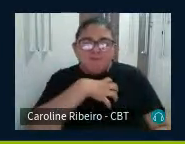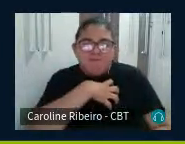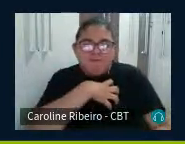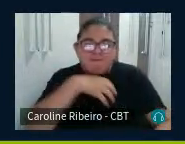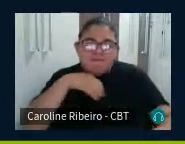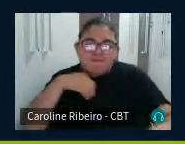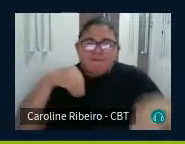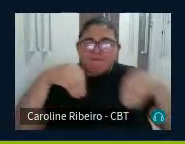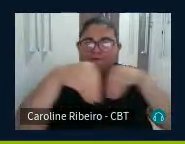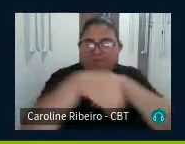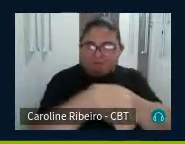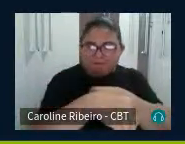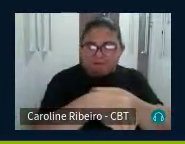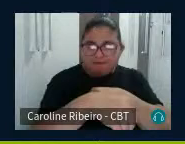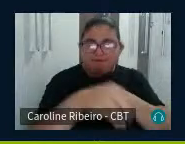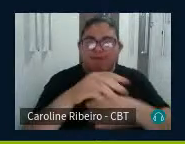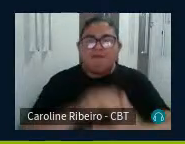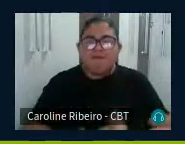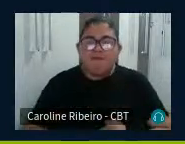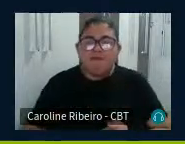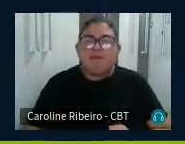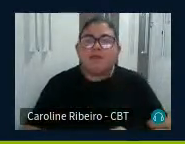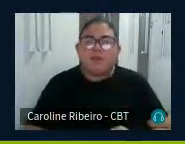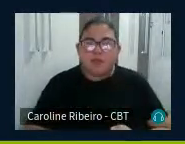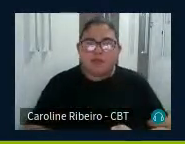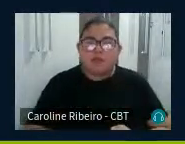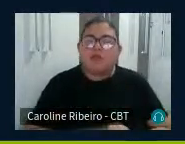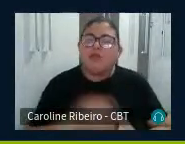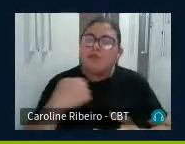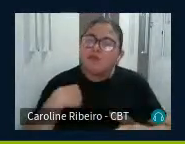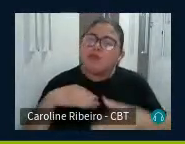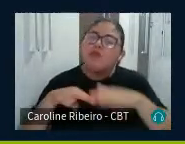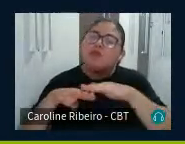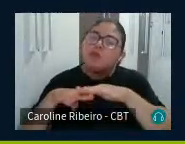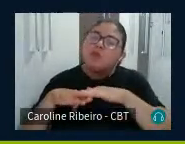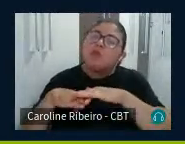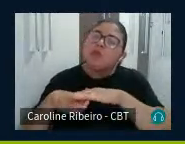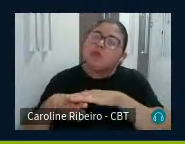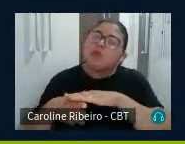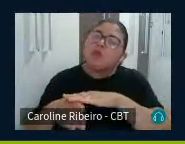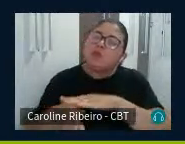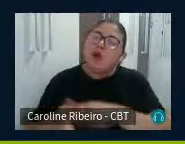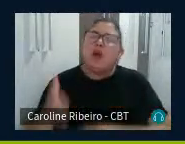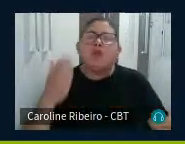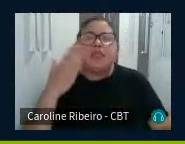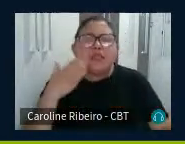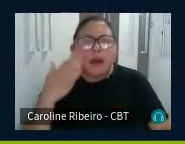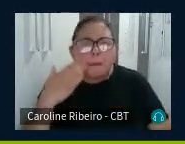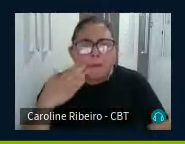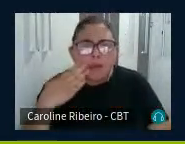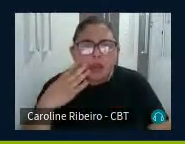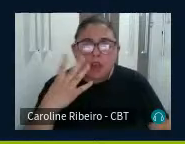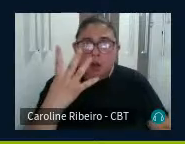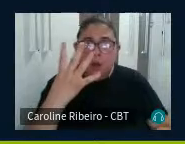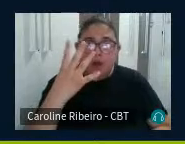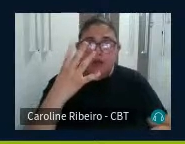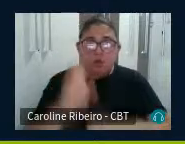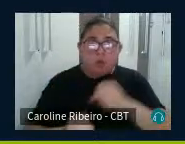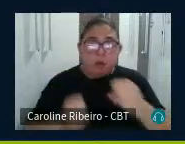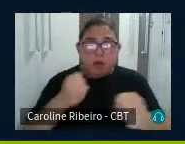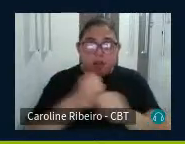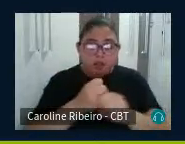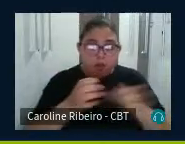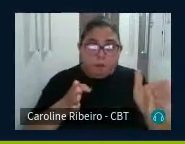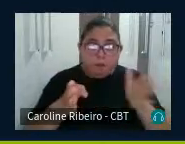Mas eu fui, porque eu sabia que ia passar. Era um período só. Agora vamos aqui para